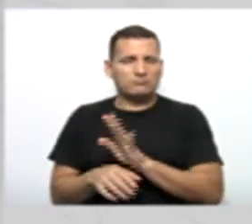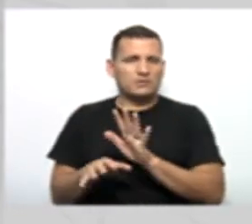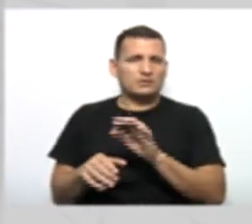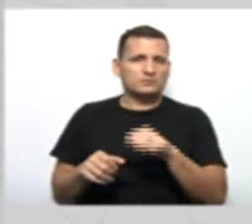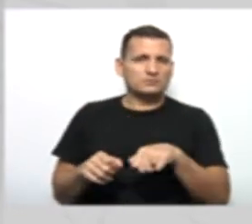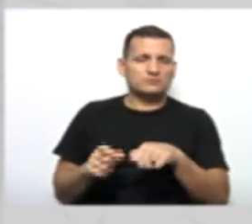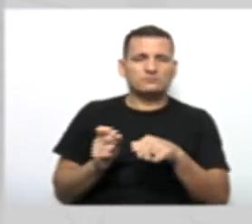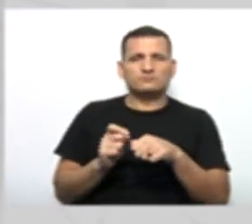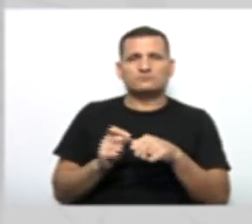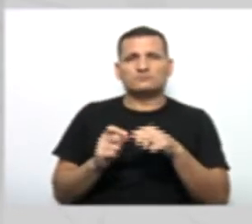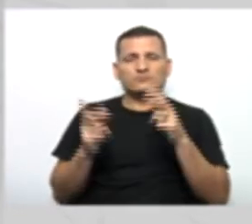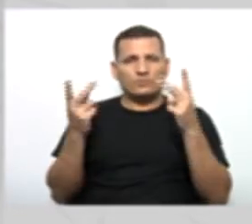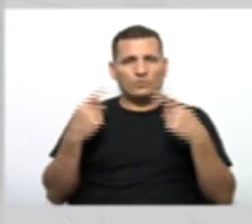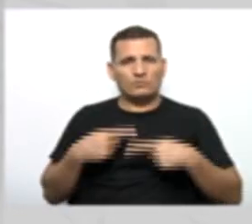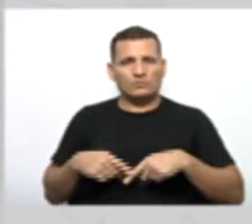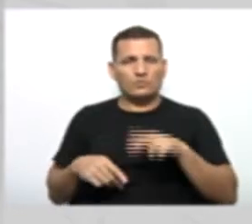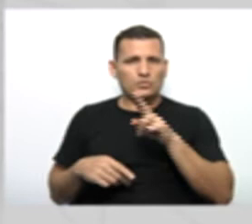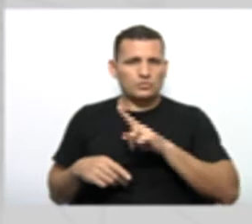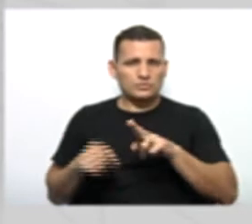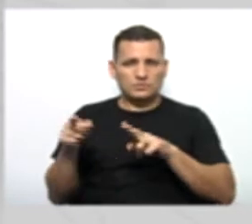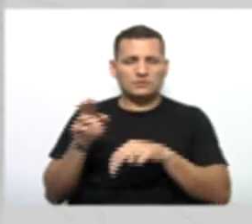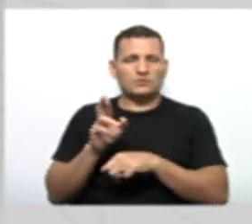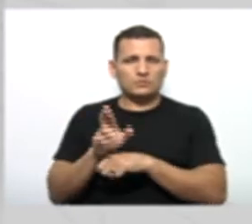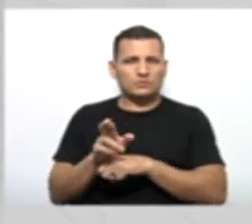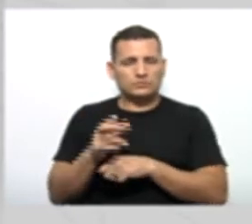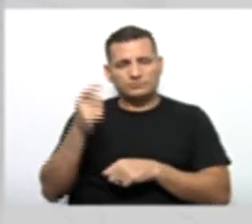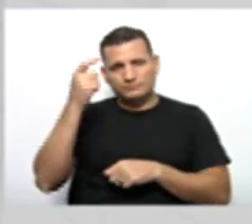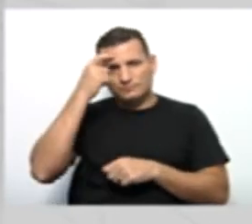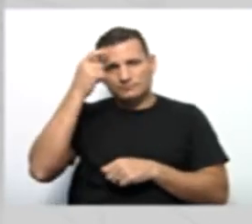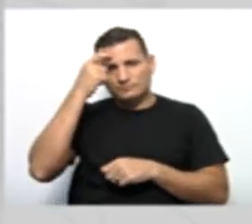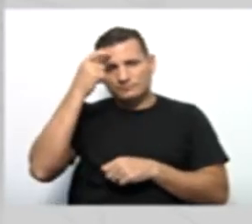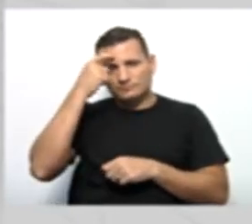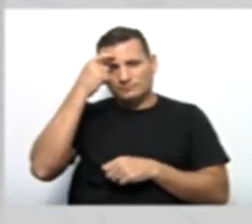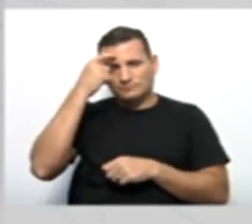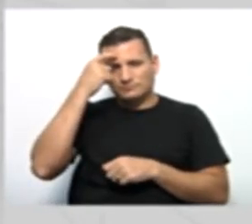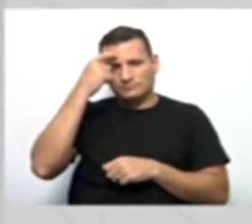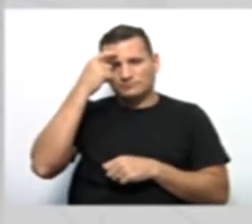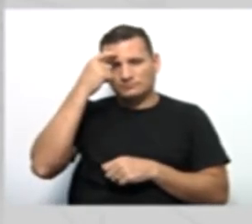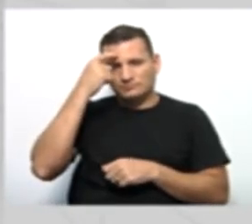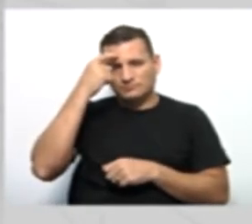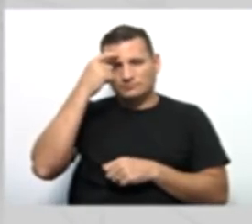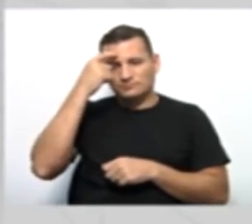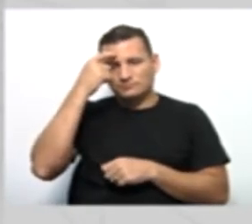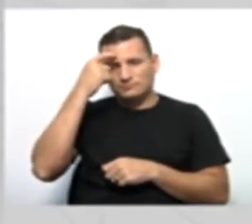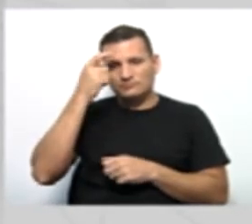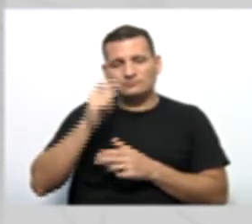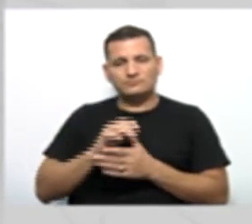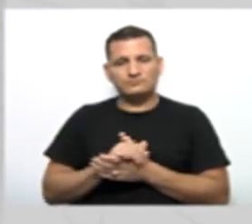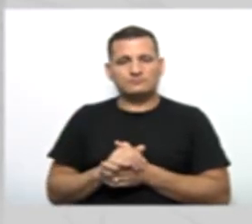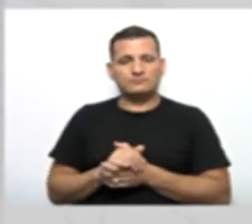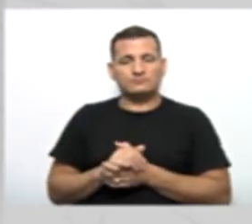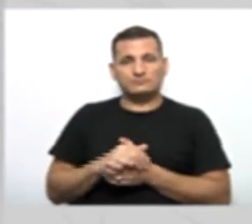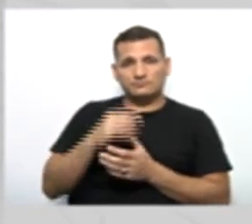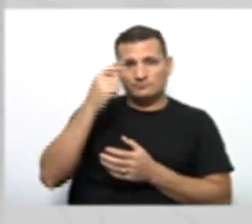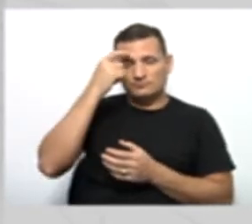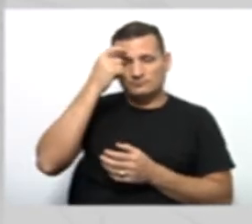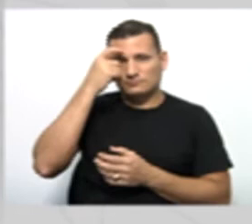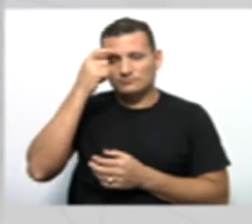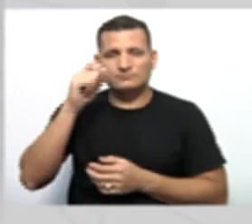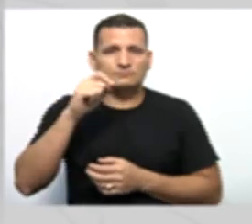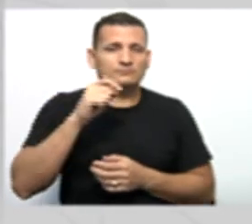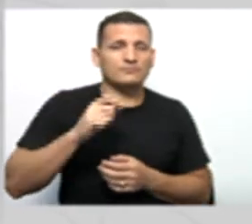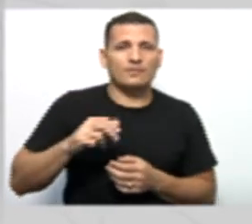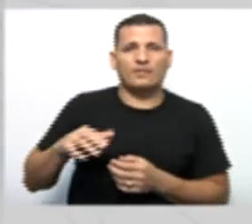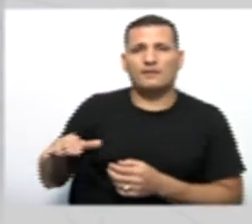o homem possa utilizar esses recursos de uma forma consciente, de forma que o meio ambiente ele